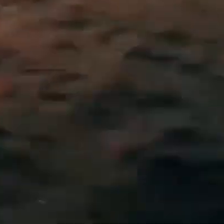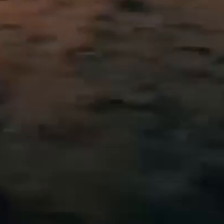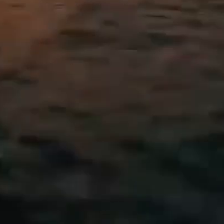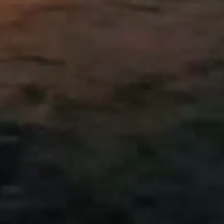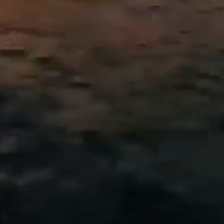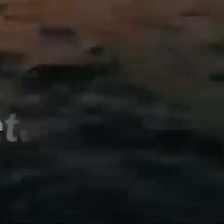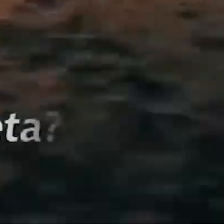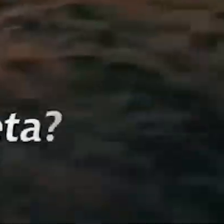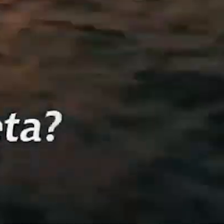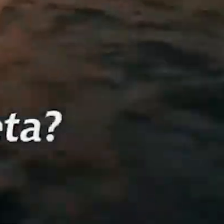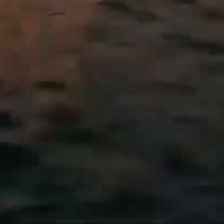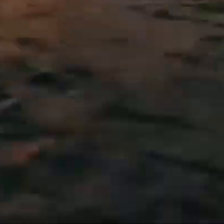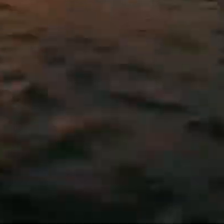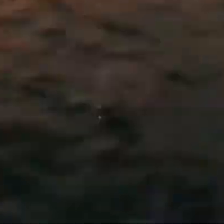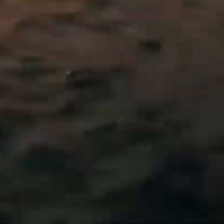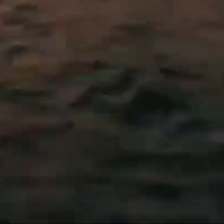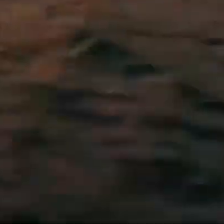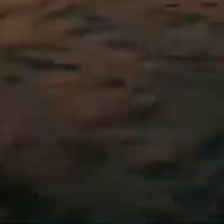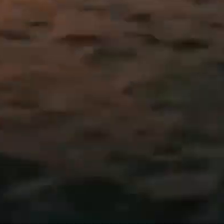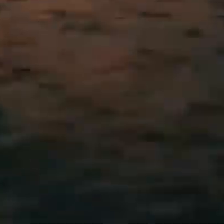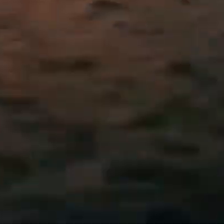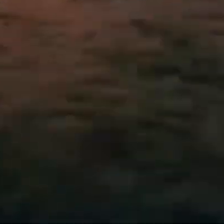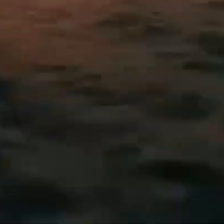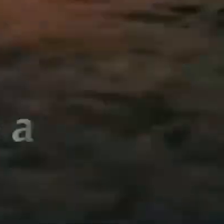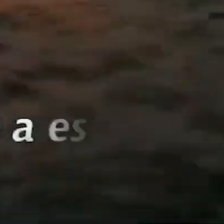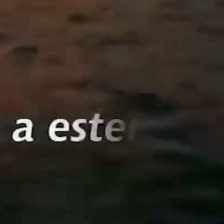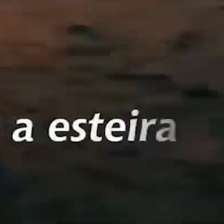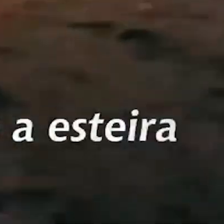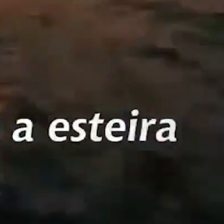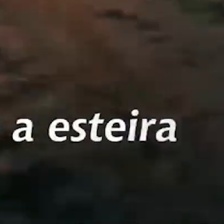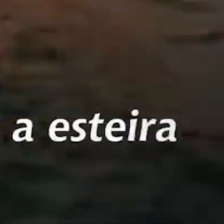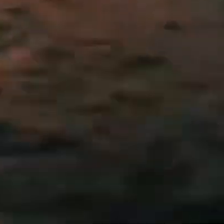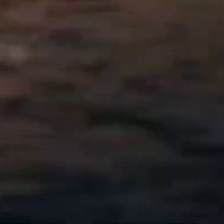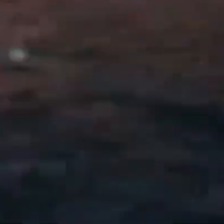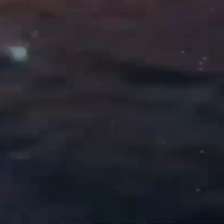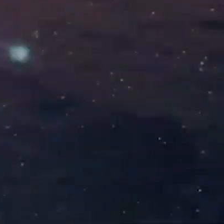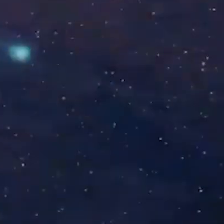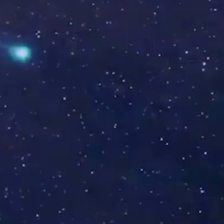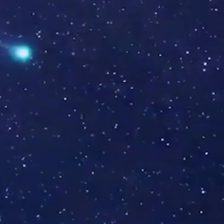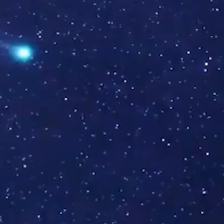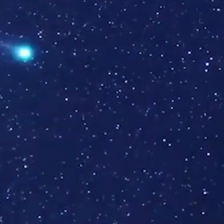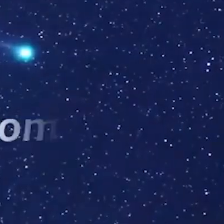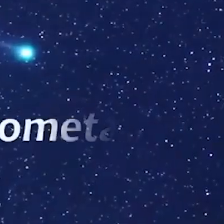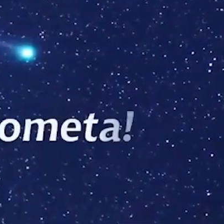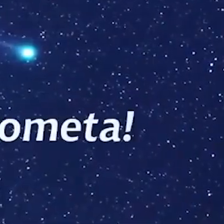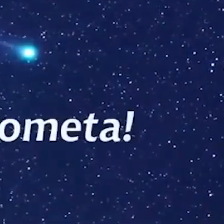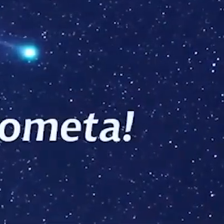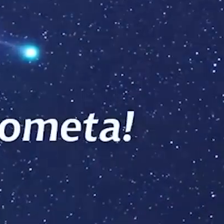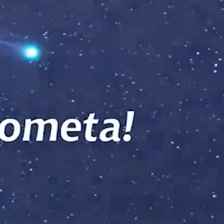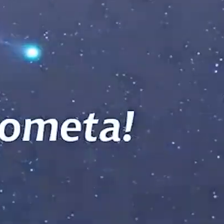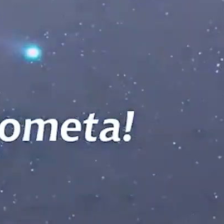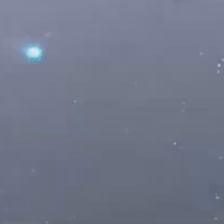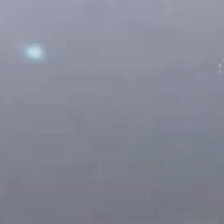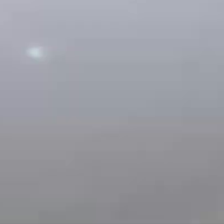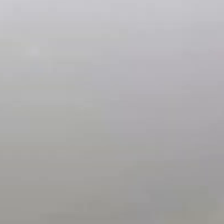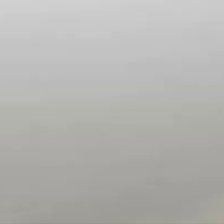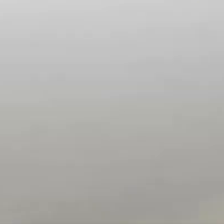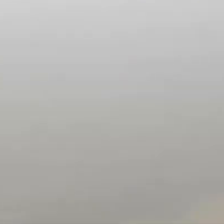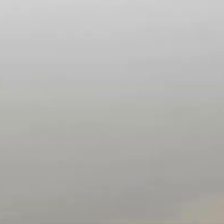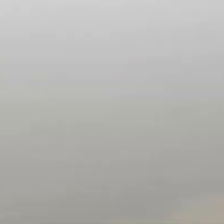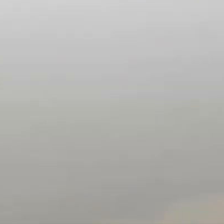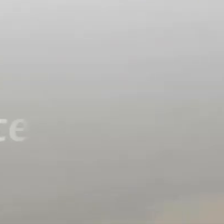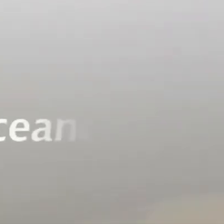pávido poeta? Oh, quem me dera acompanhar-te a esteira que semelha no mar doido cometa.